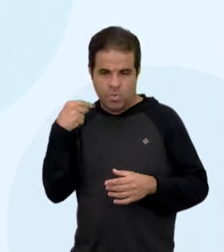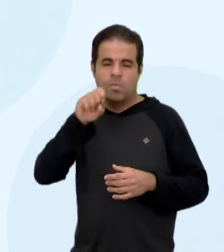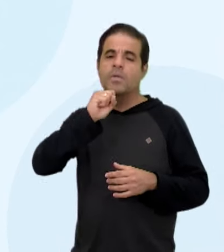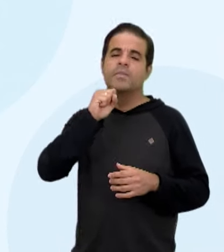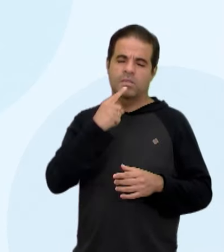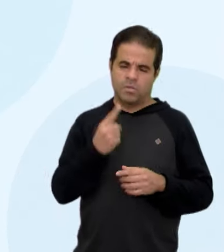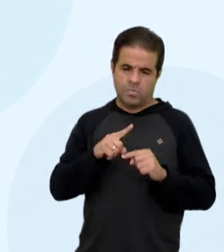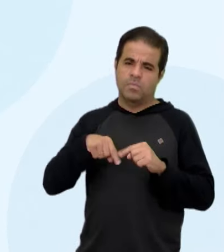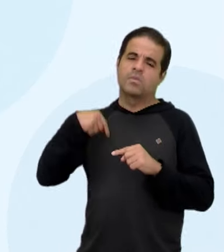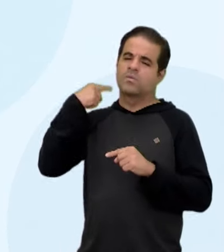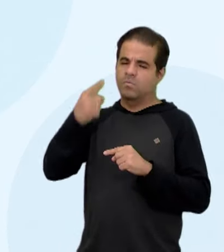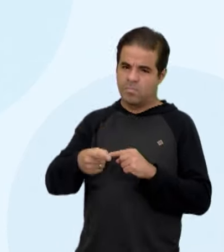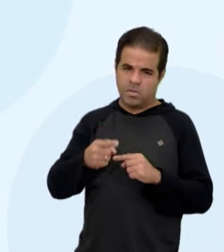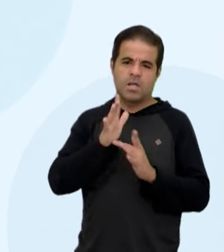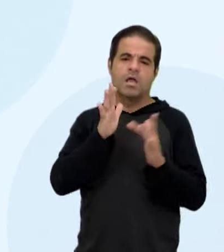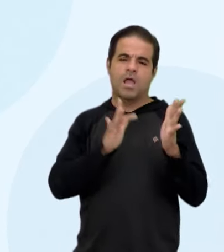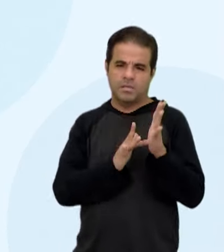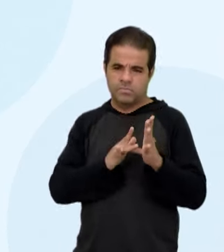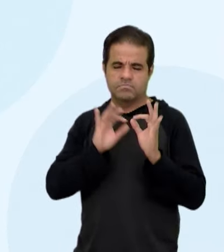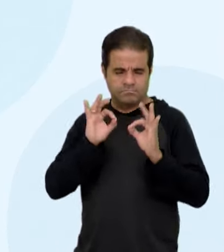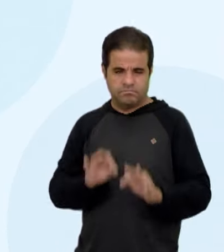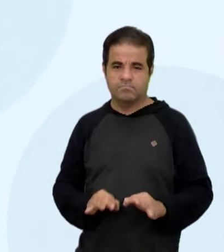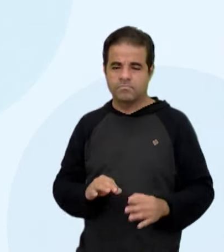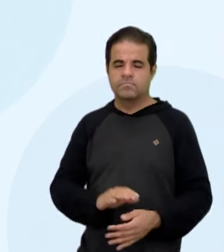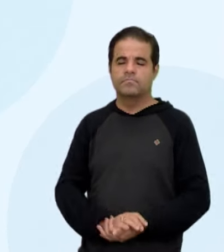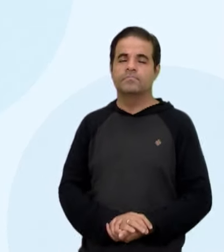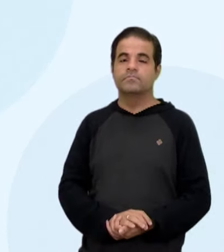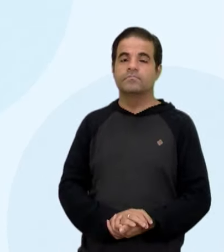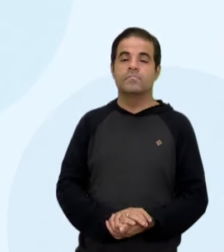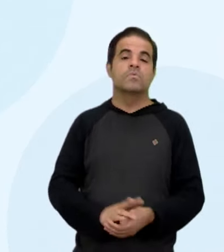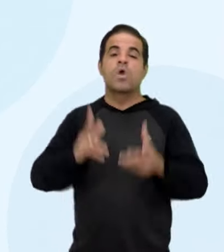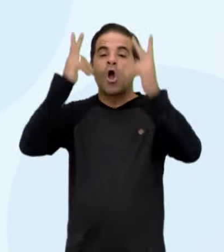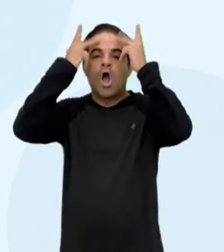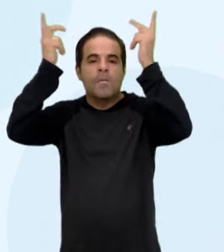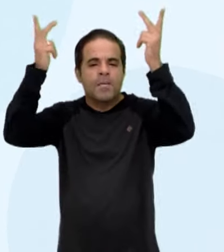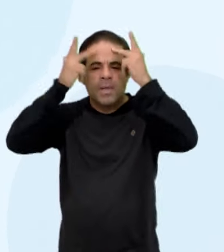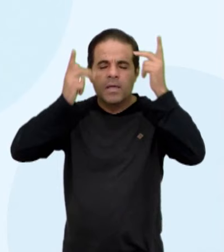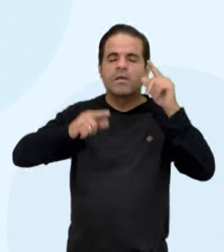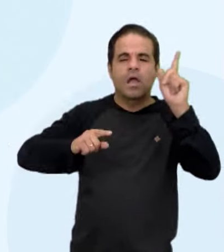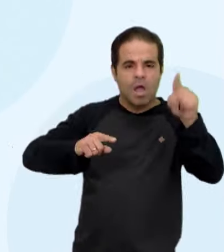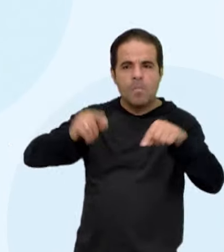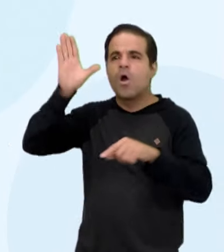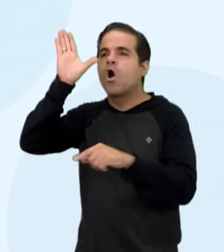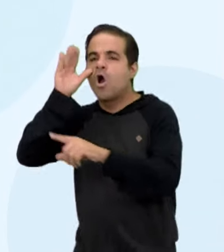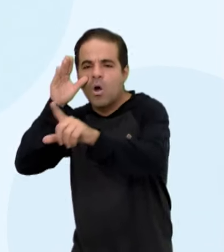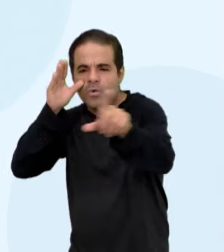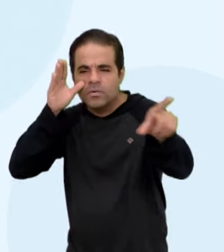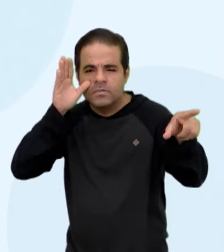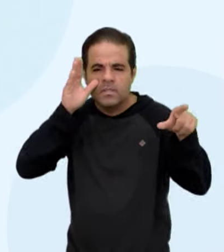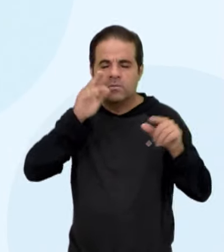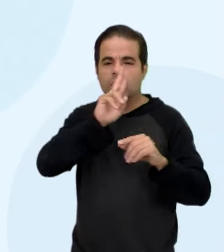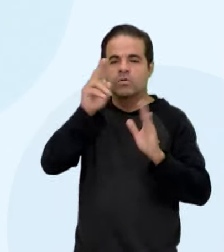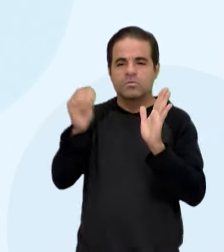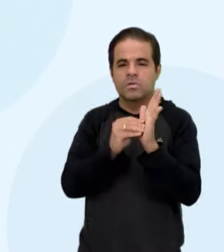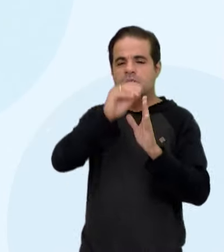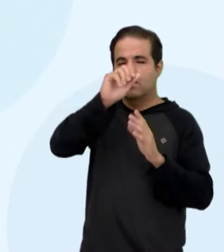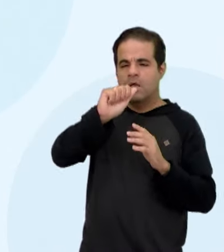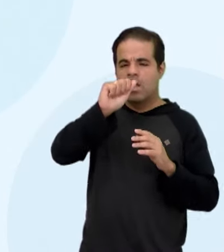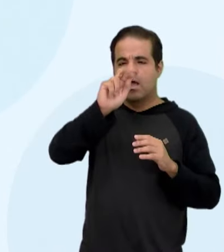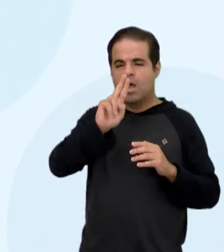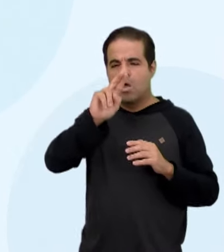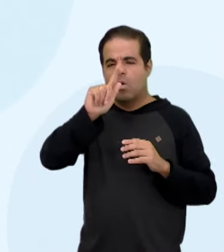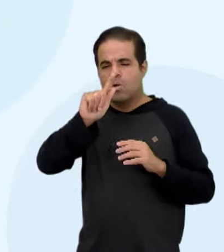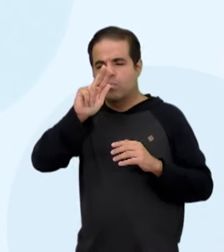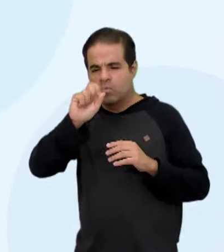81 depois de Cristo, tá? Eles, normalmente, uma curiosidade aqui, eles colocavam o nome Augusto,